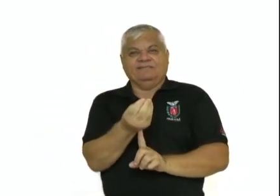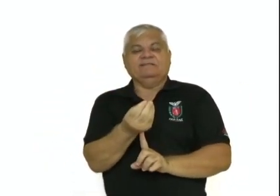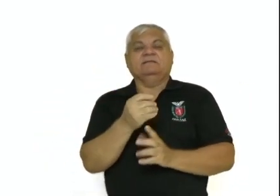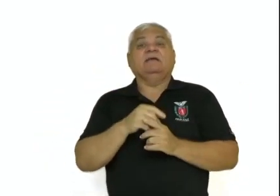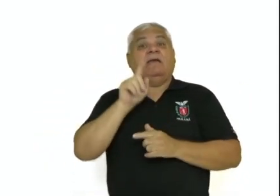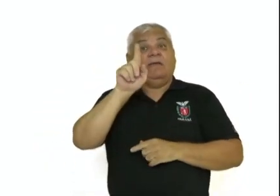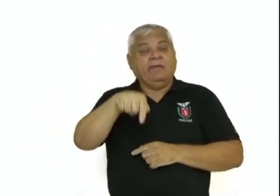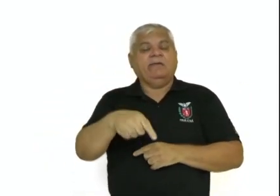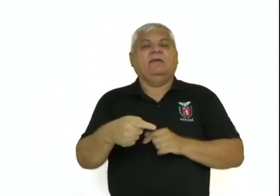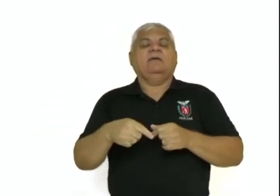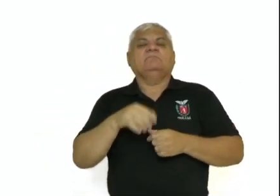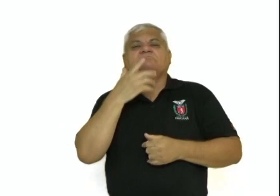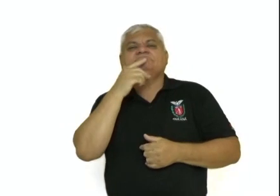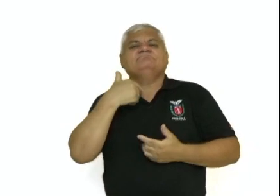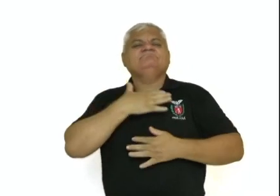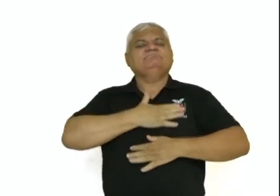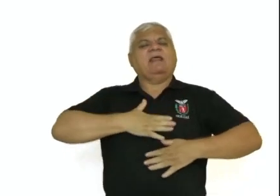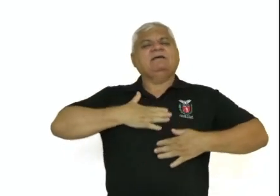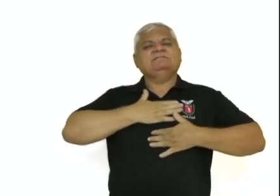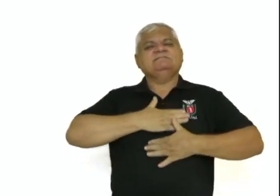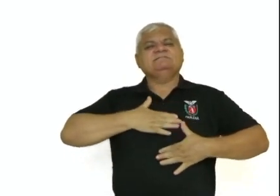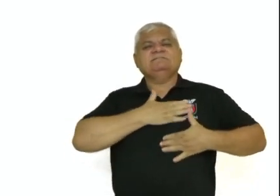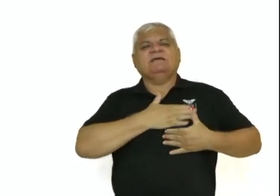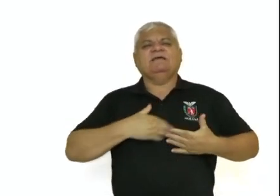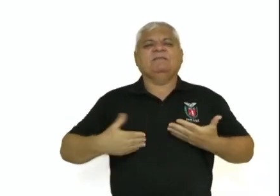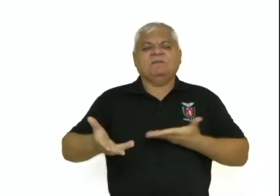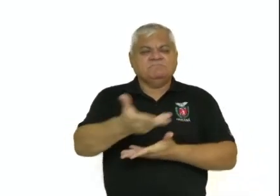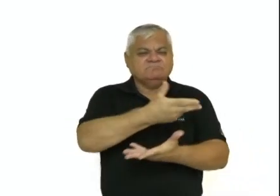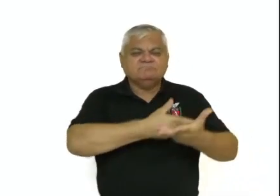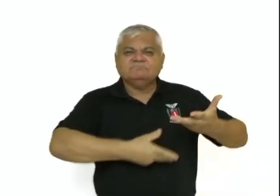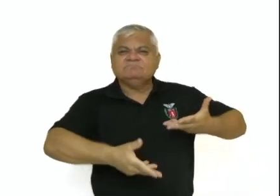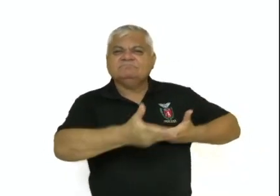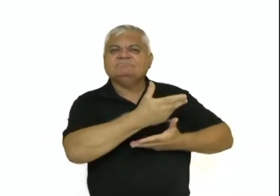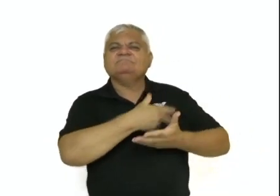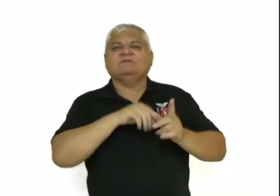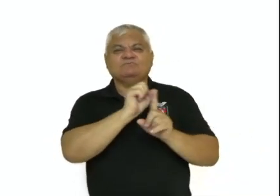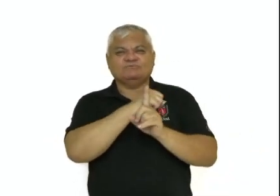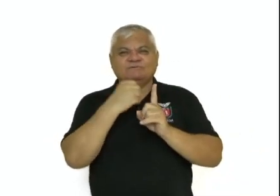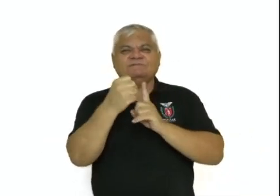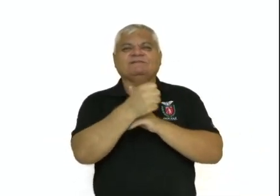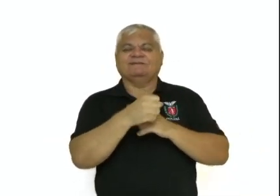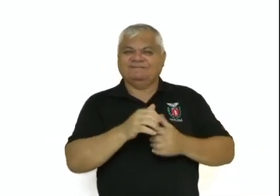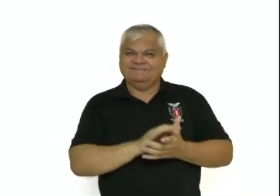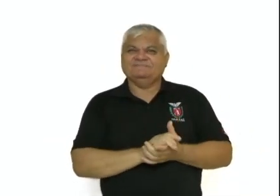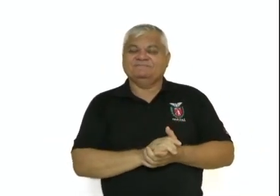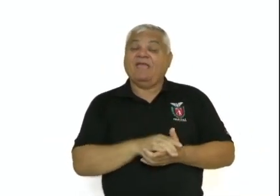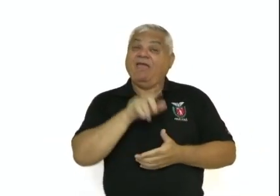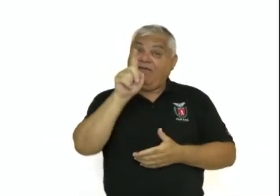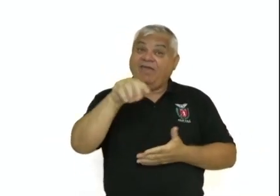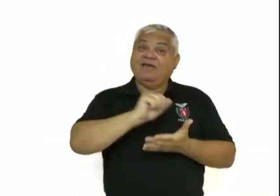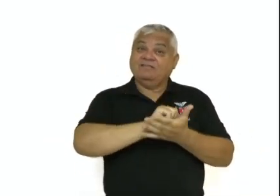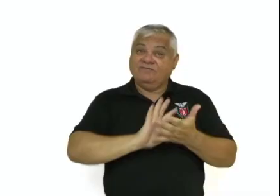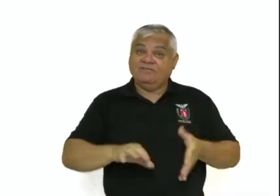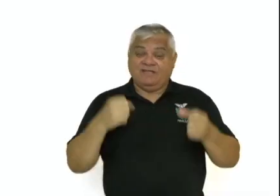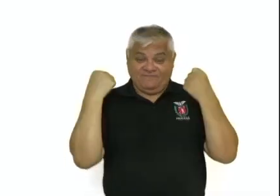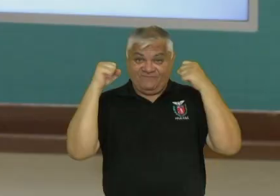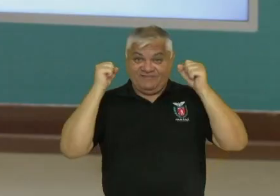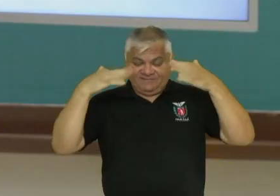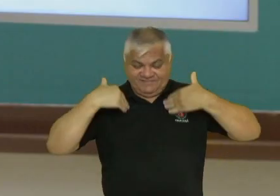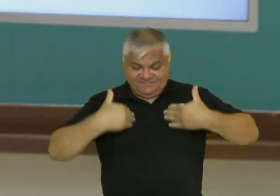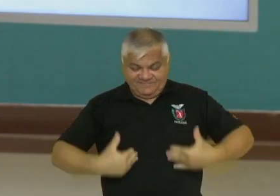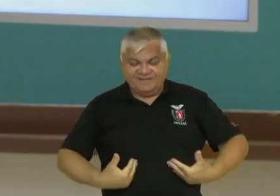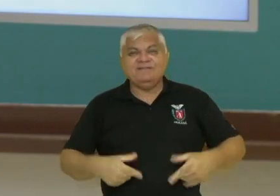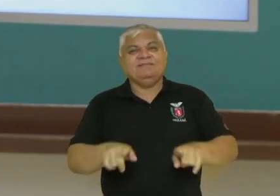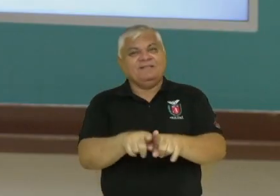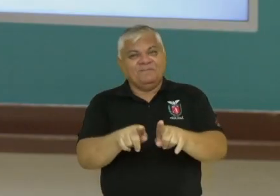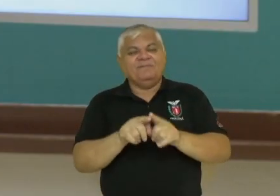uma forma de entretenimento e de integração social, bem como uma forma de atividade física. Então, nada